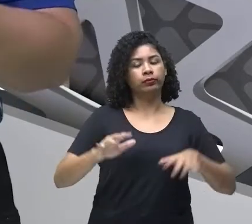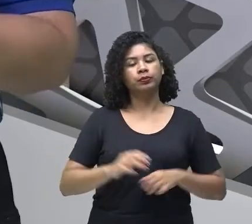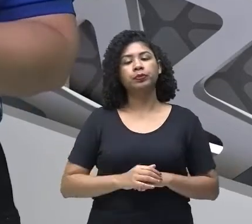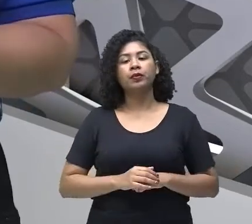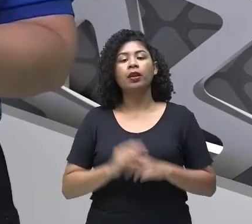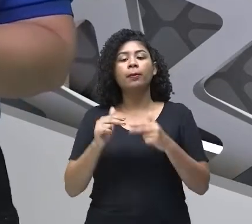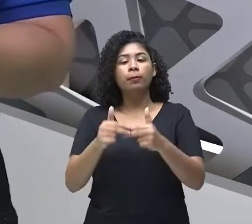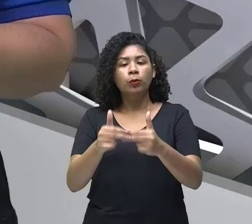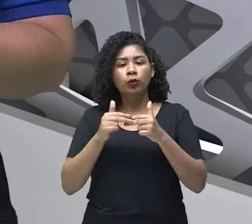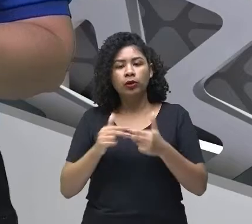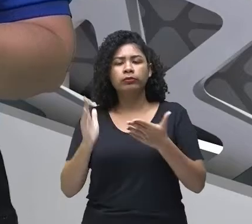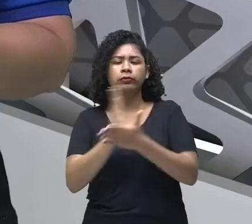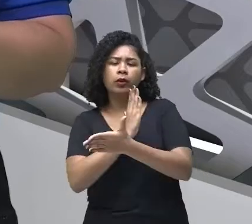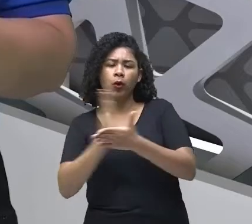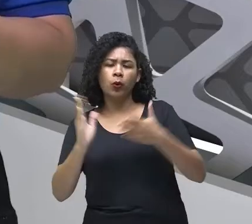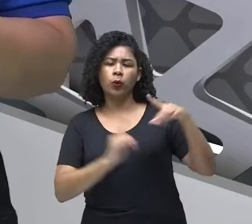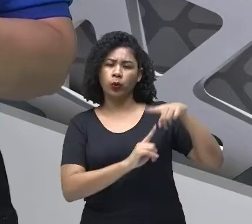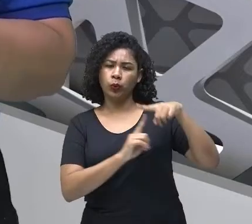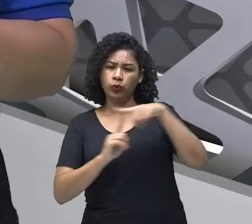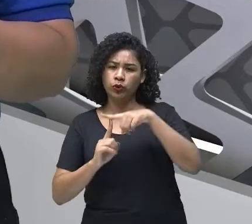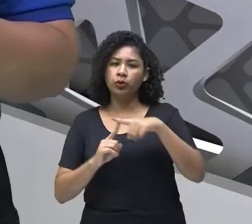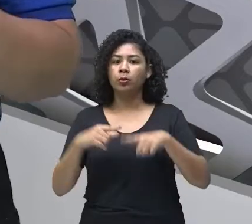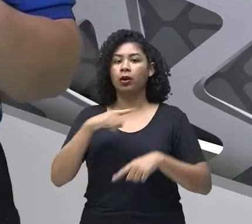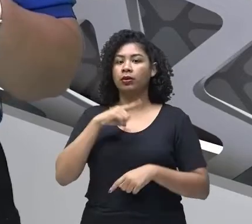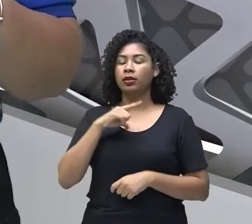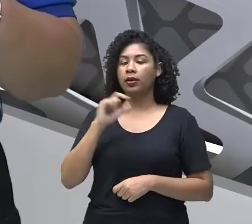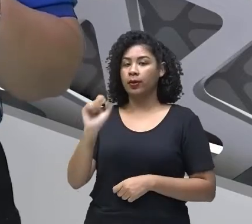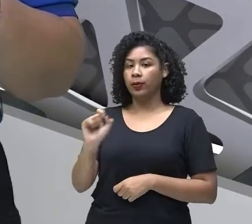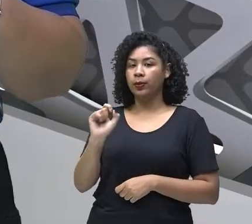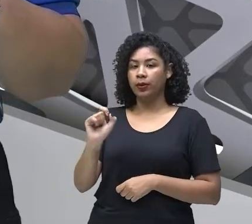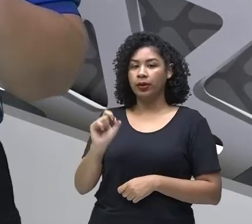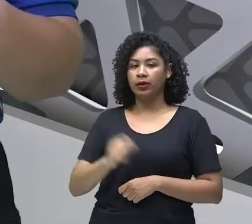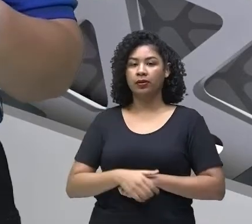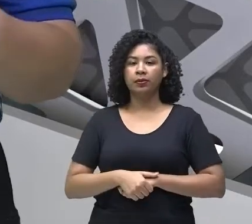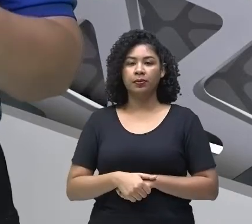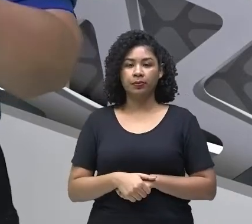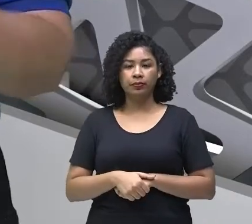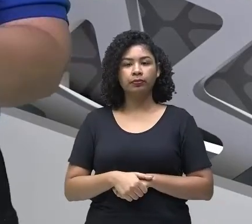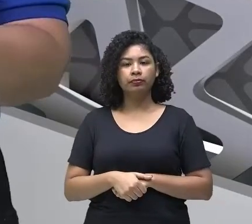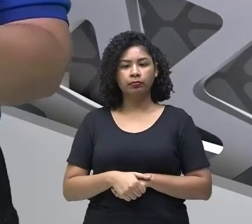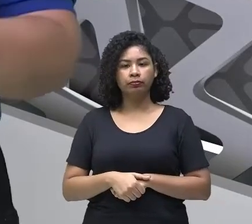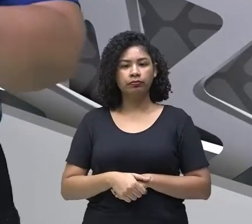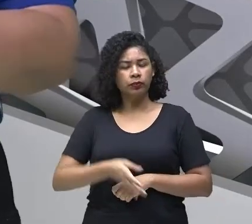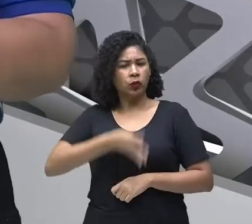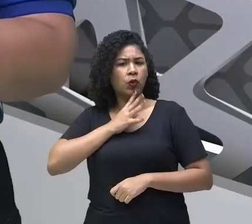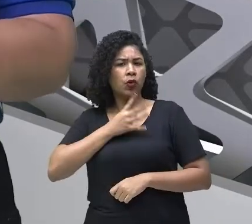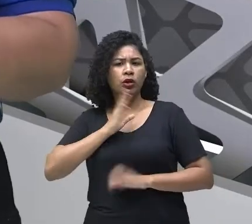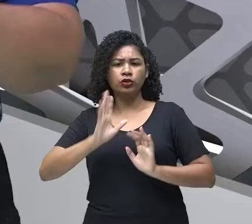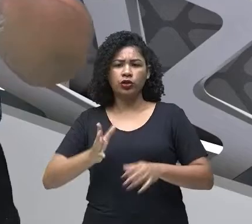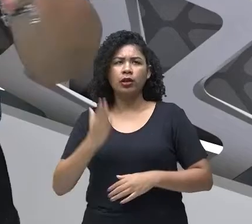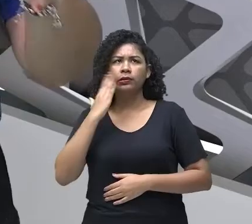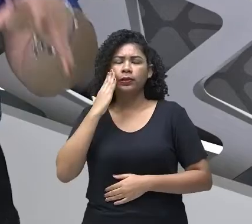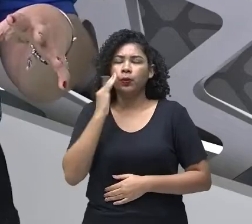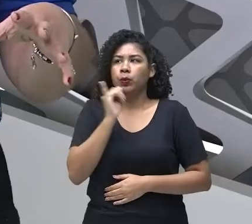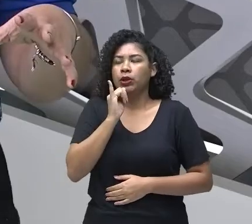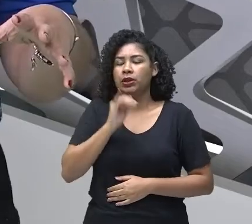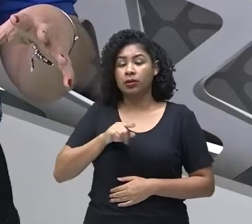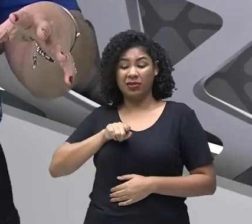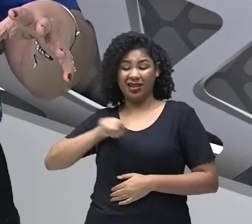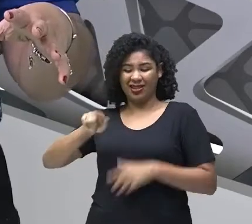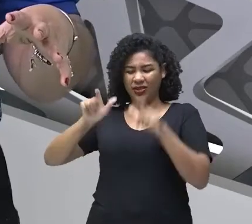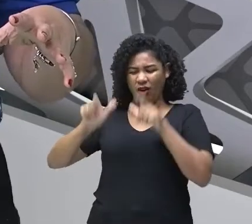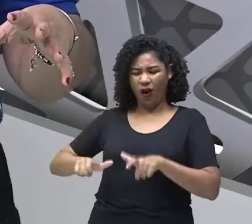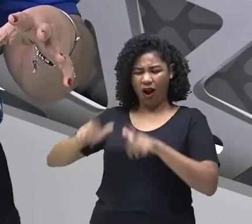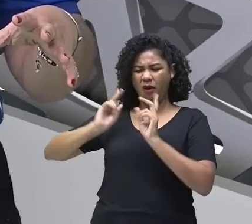Mas em algumas classificações a gente já tem conhecidos surtos. Sabe-se, por exemplo, que naquela